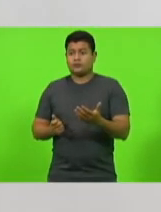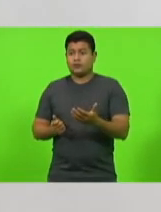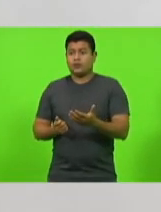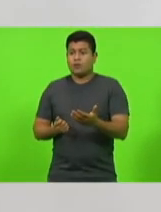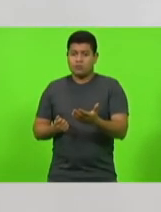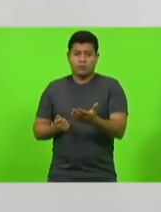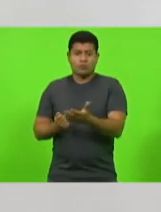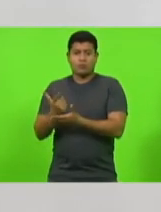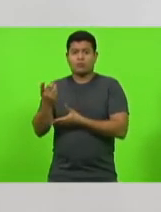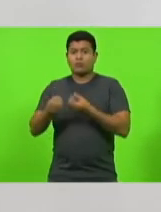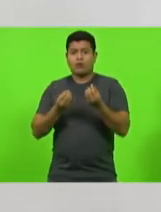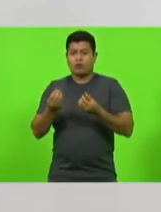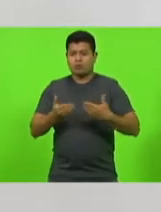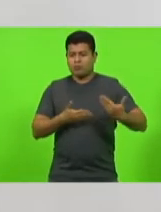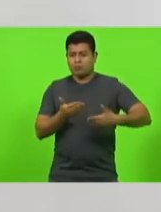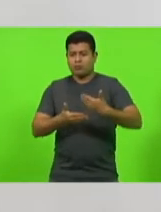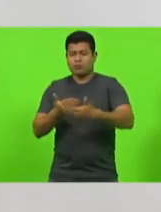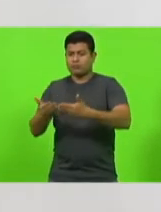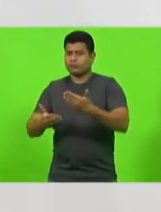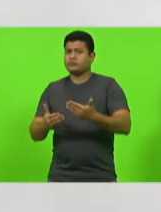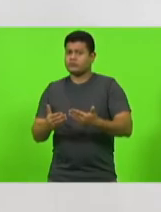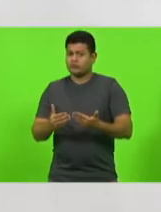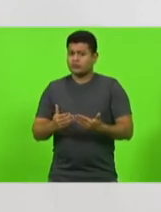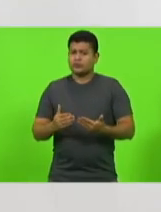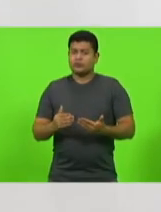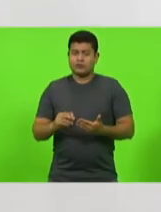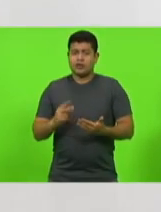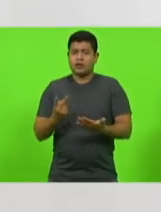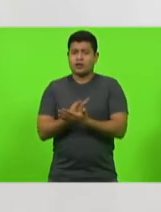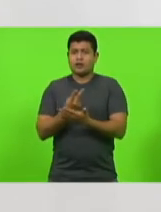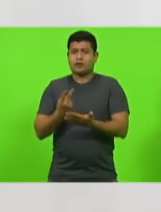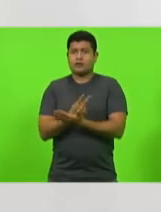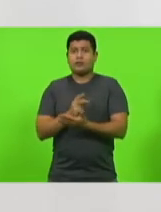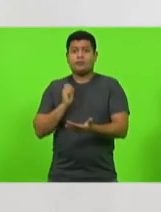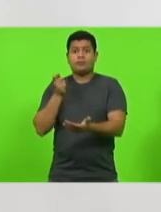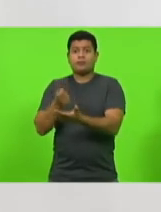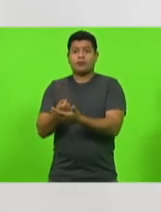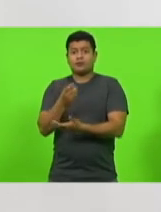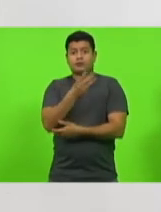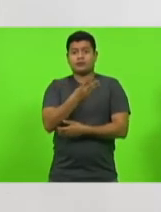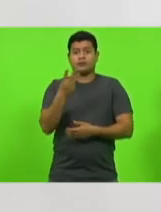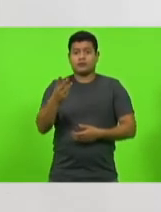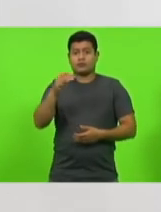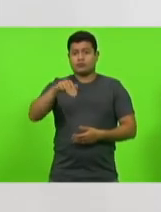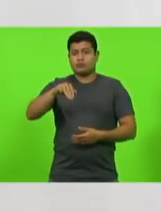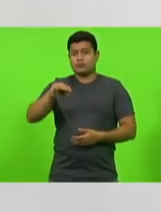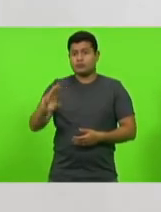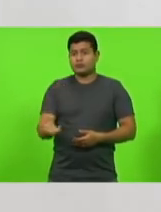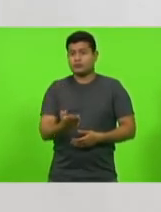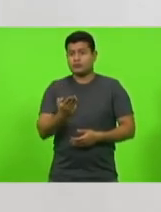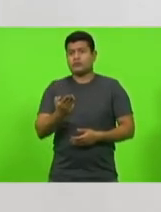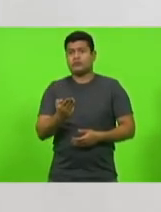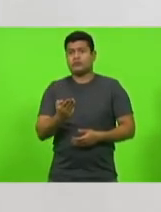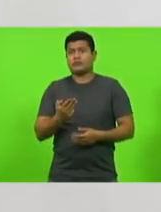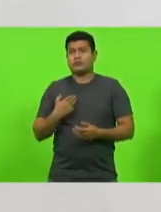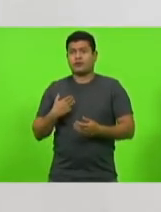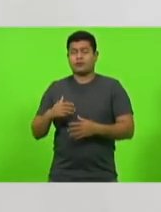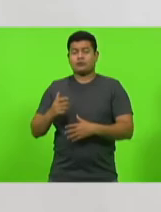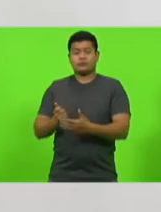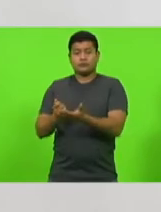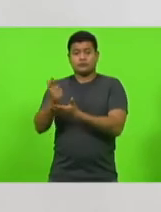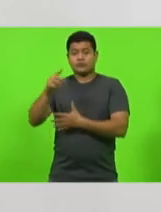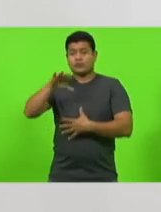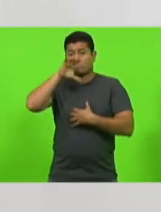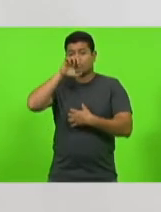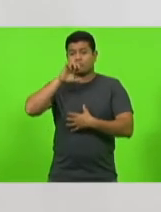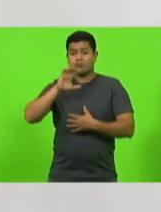e escandalosa, pagou adiantado 33 milhões de reais para comprar respiradores que nunca chegaram